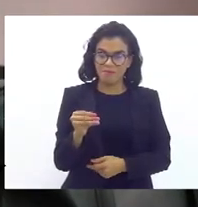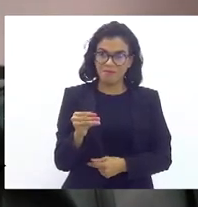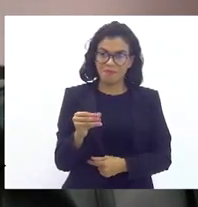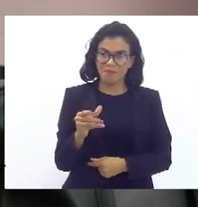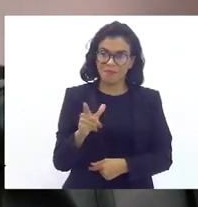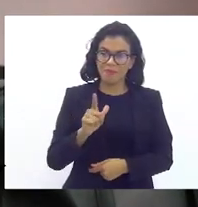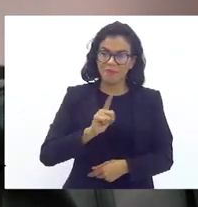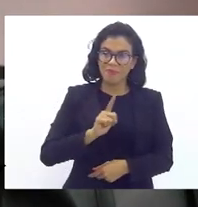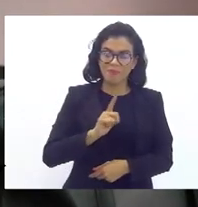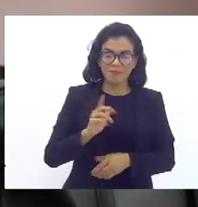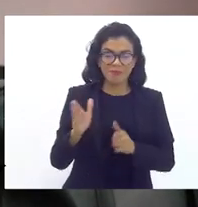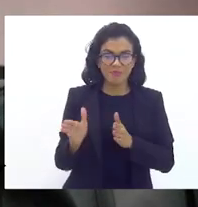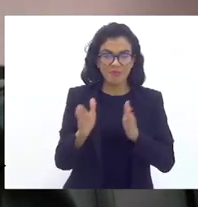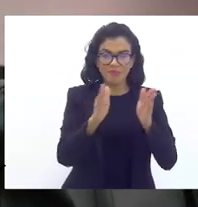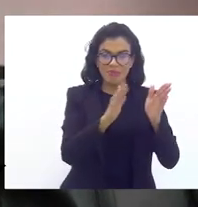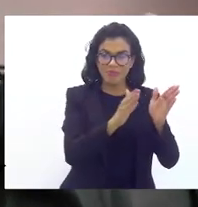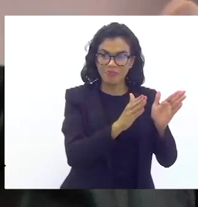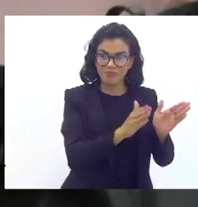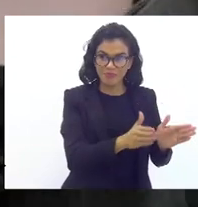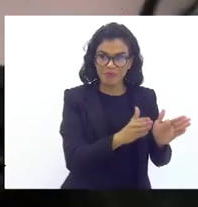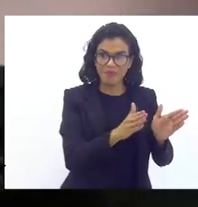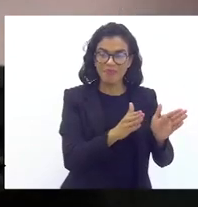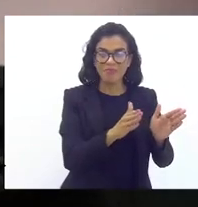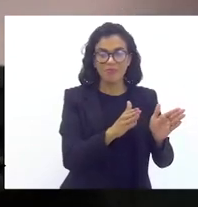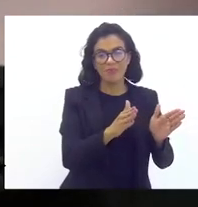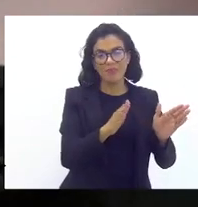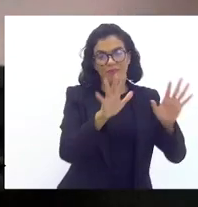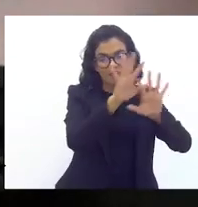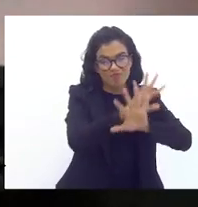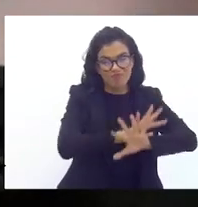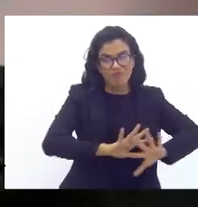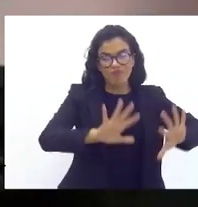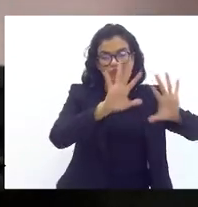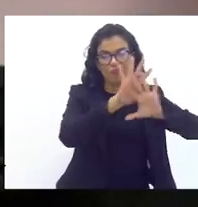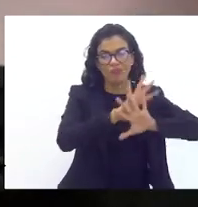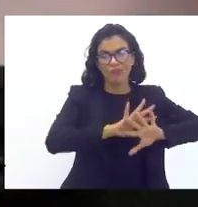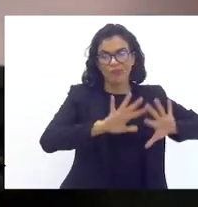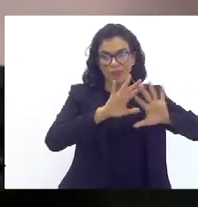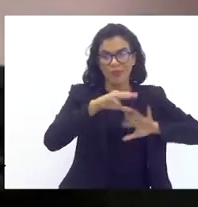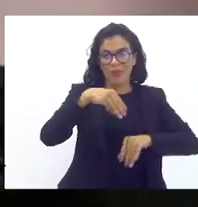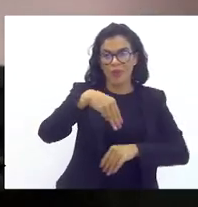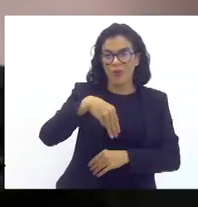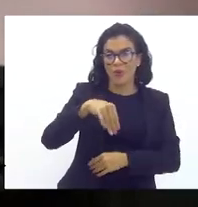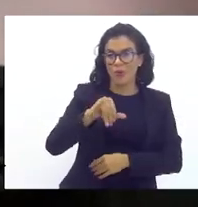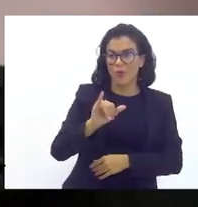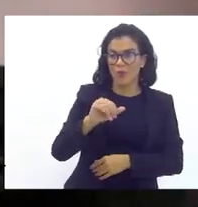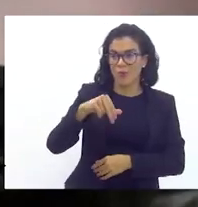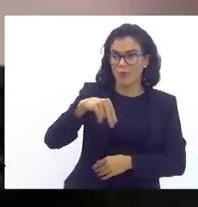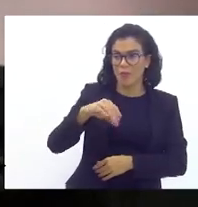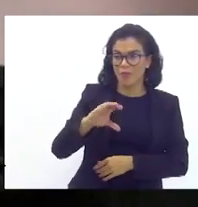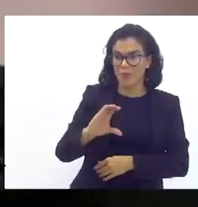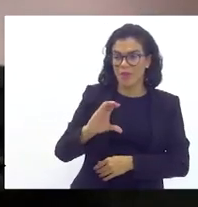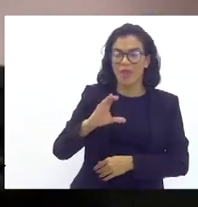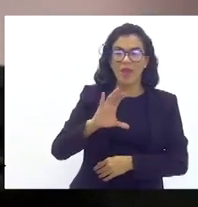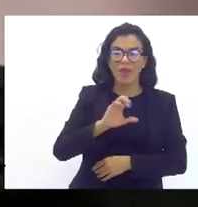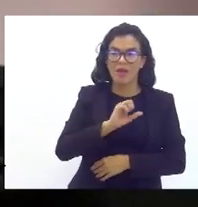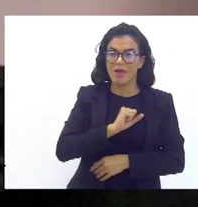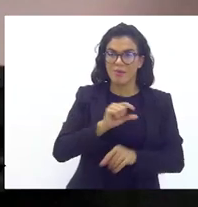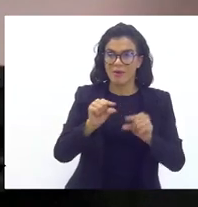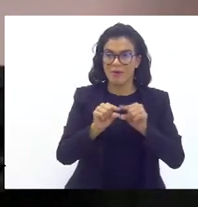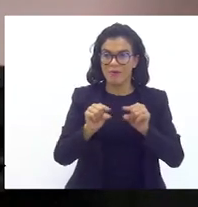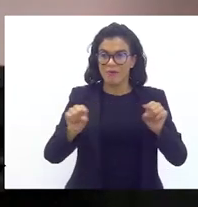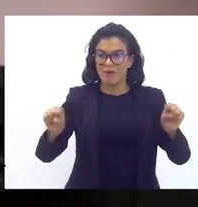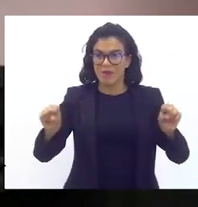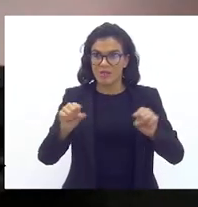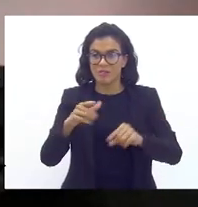lado obscreantista né que o Mickey usa muita essa frase que eu gosto muito